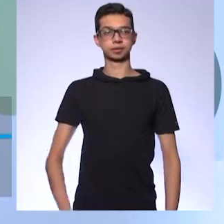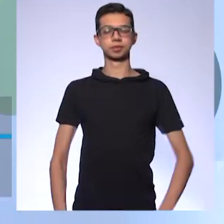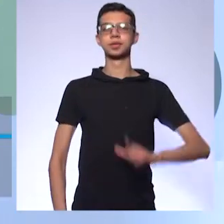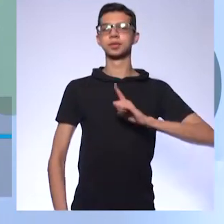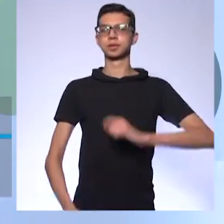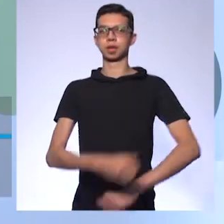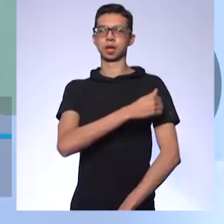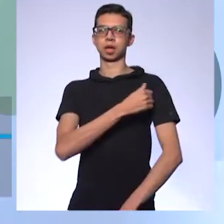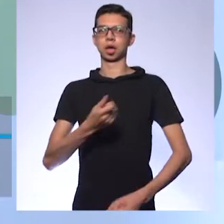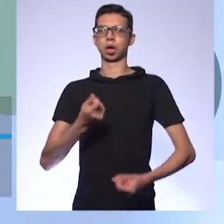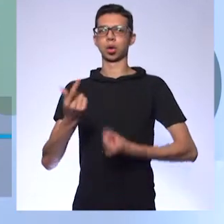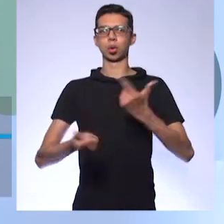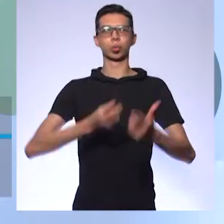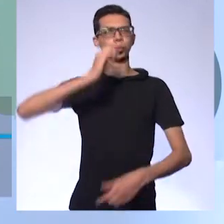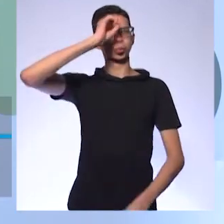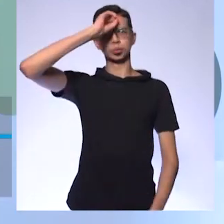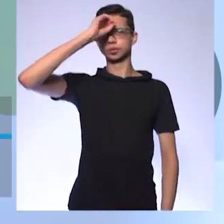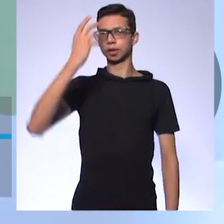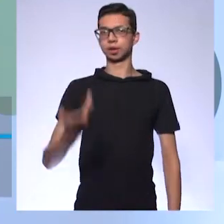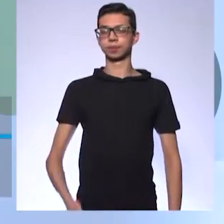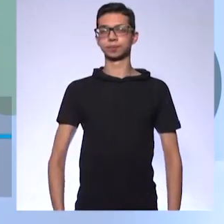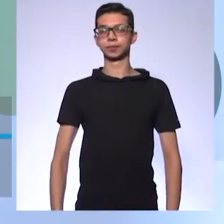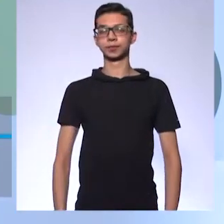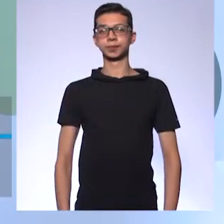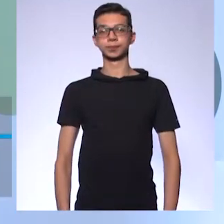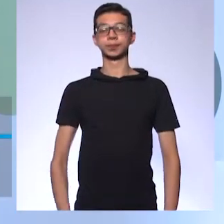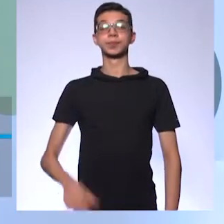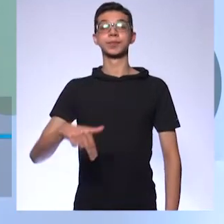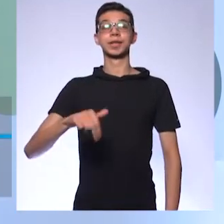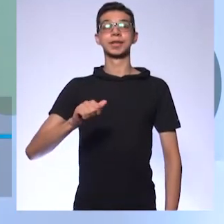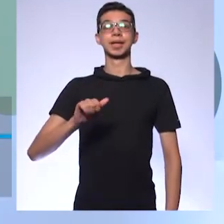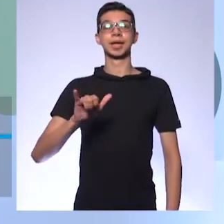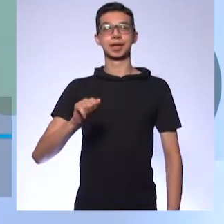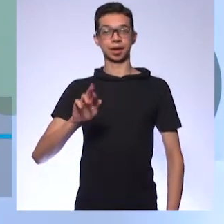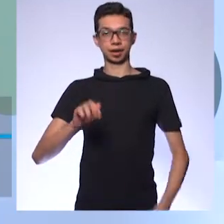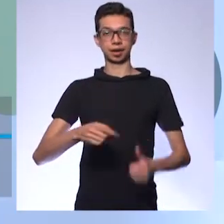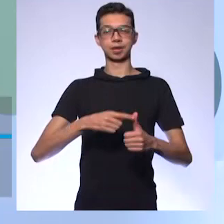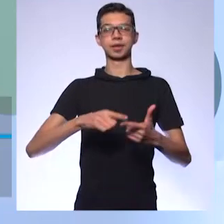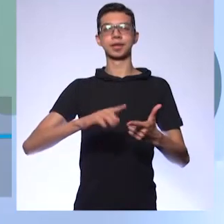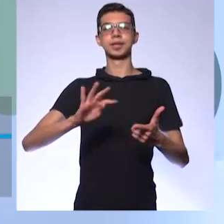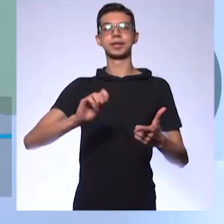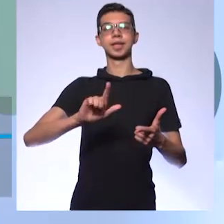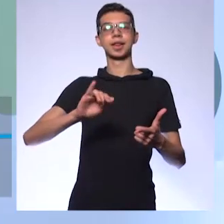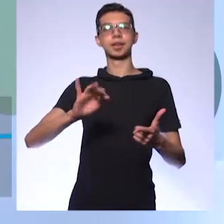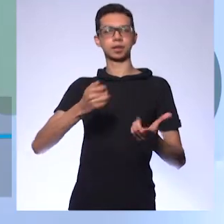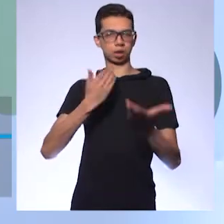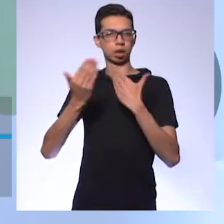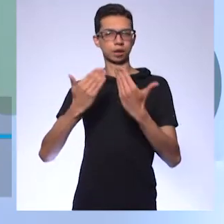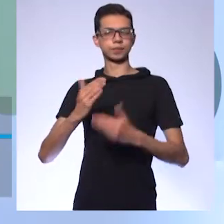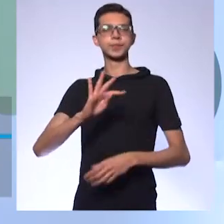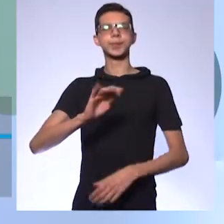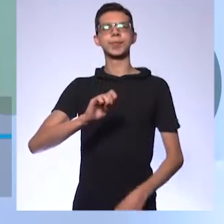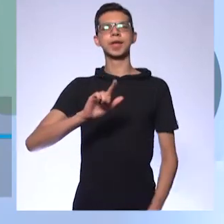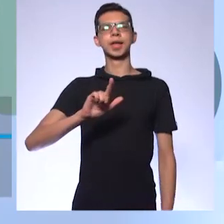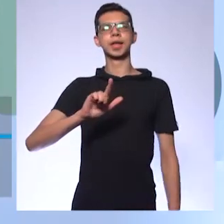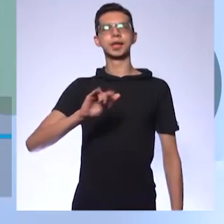ajudando aqui. Acho que a Claro, Thalita que bom. pergunta. Eu não sei, eu sei que a Nayara e a Thalita estão conversando aqui e a Thalita responde. Acho que a Thalita pergunta, sei lá. Oi,